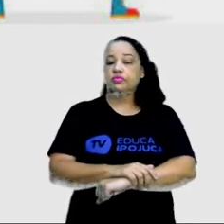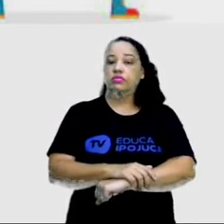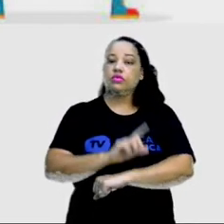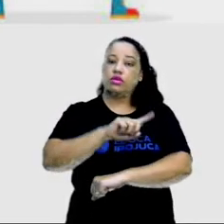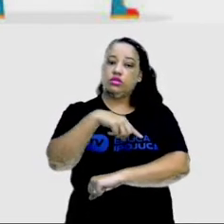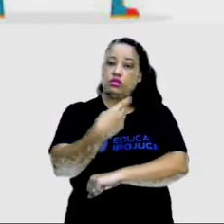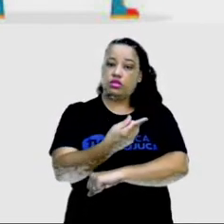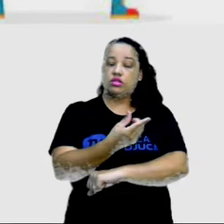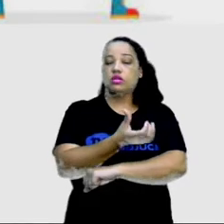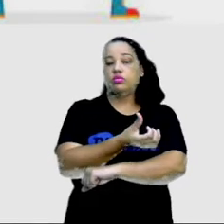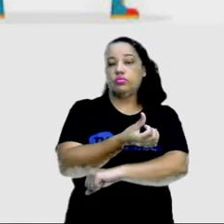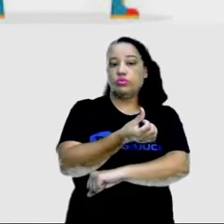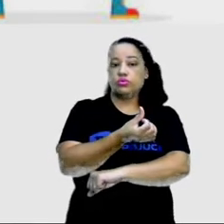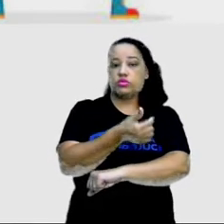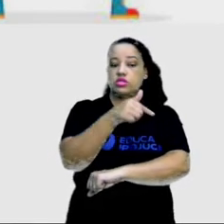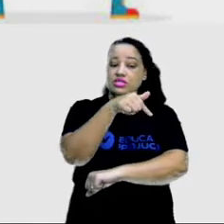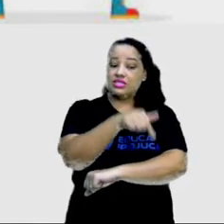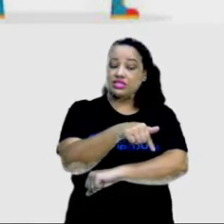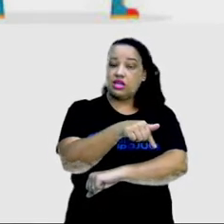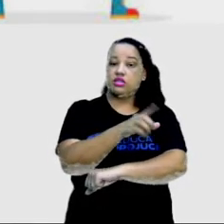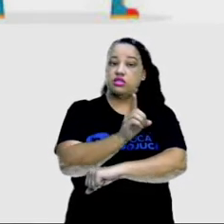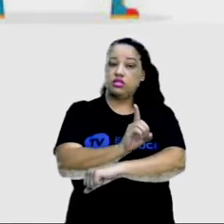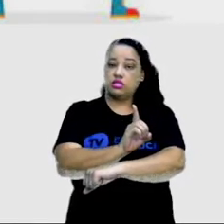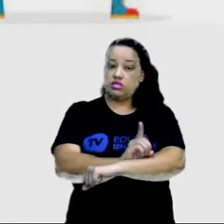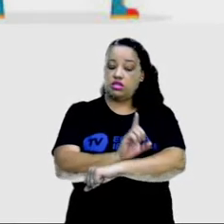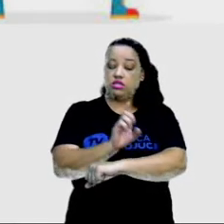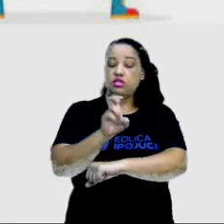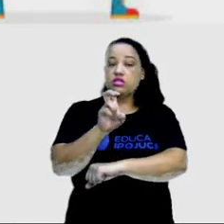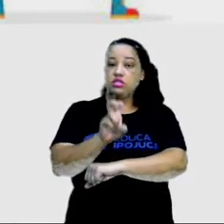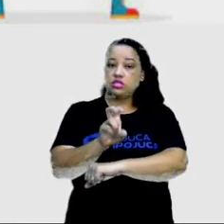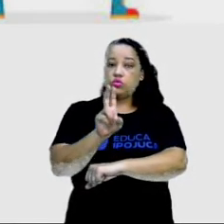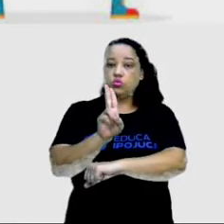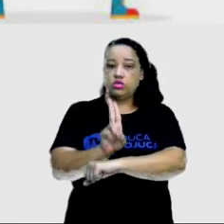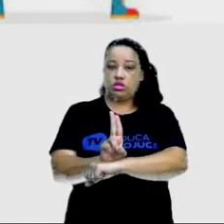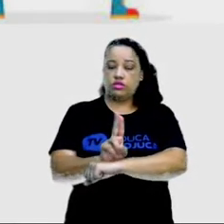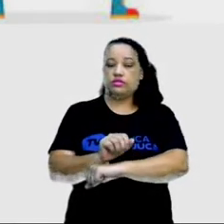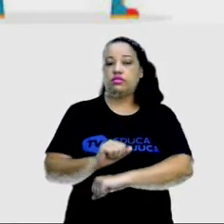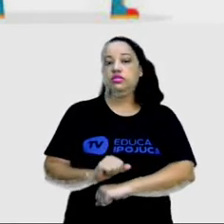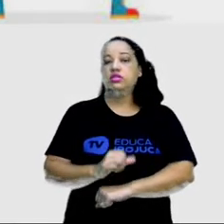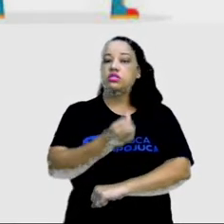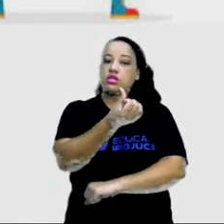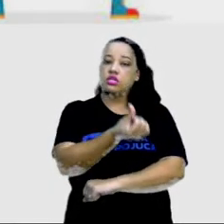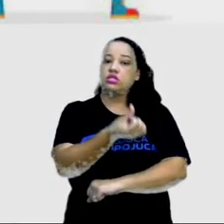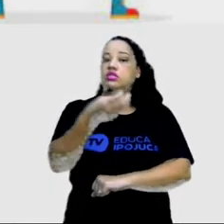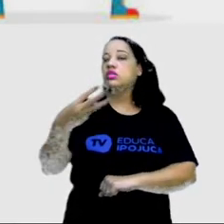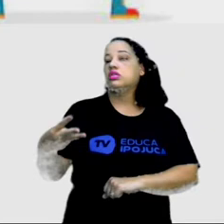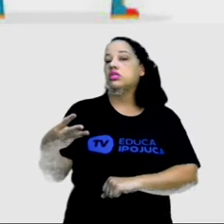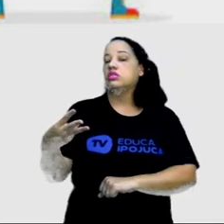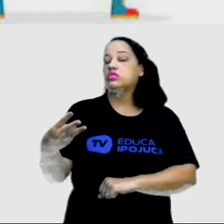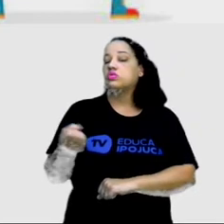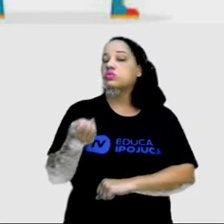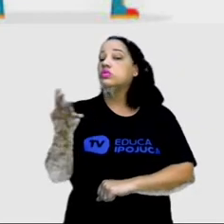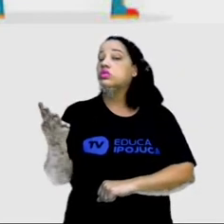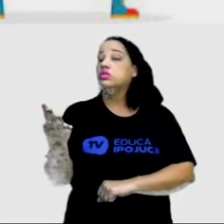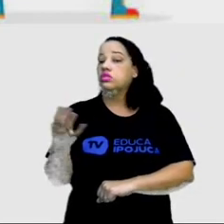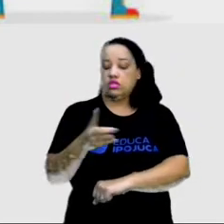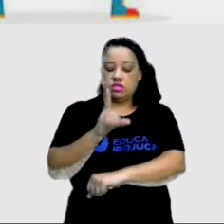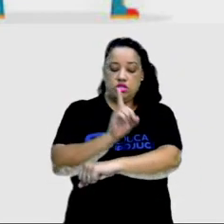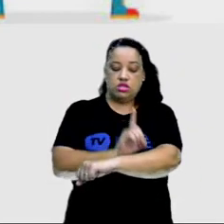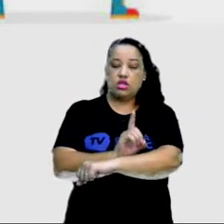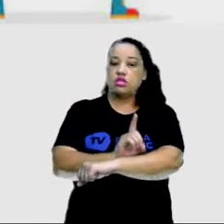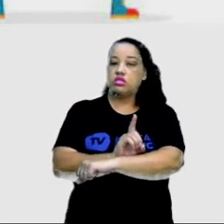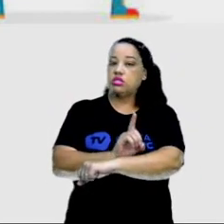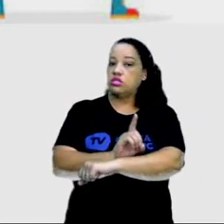Eu tenho 7 dezenas e 5 unidades. No 63, Eu tenho quantas dezenas?